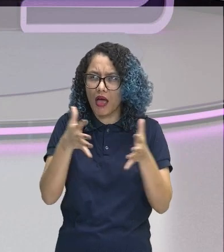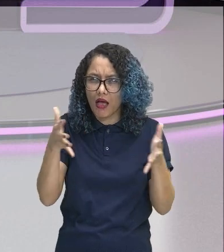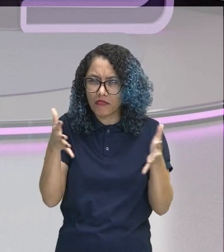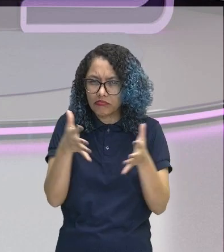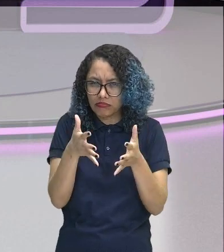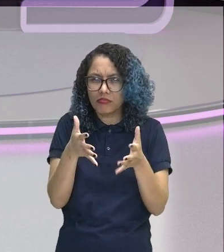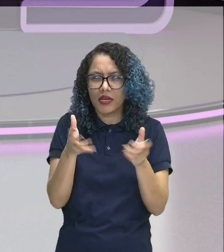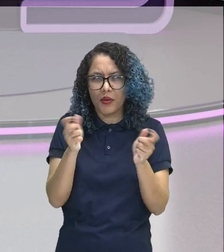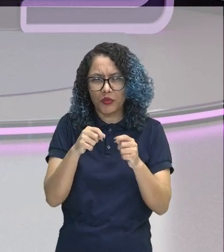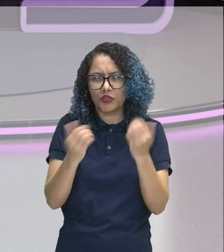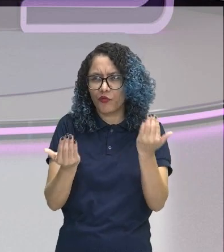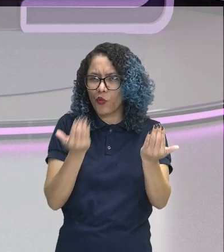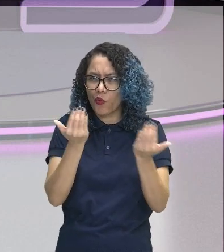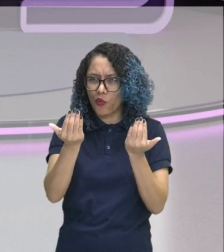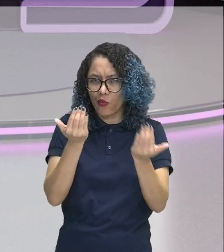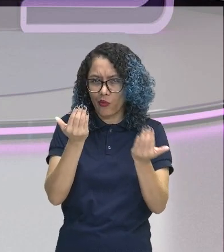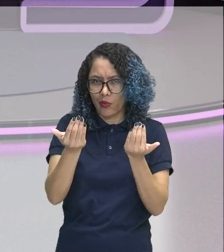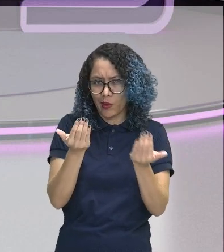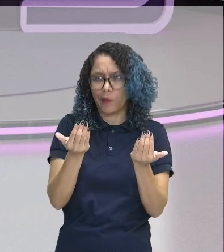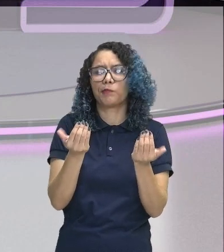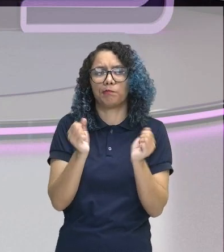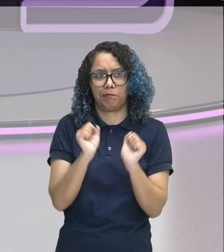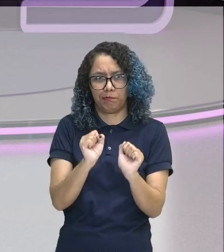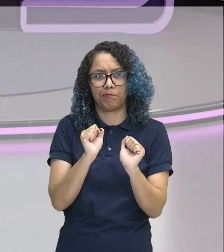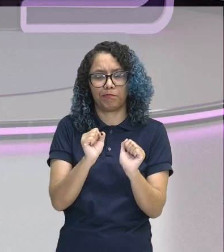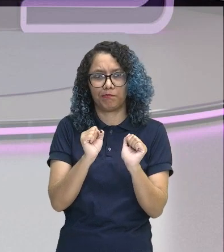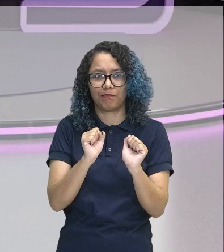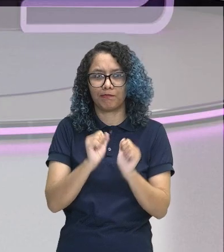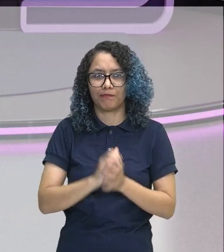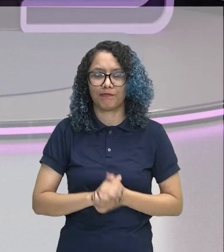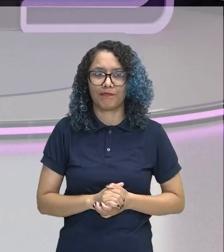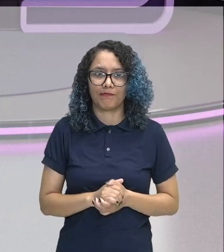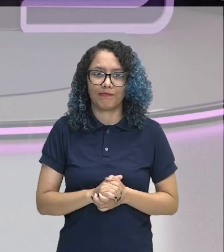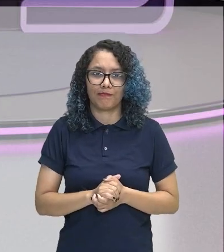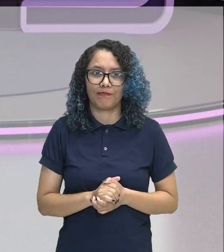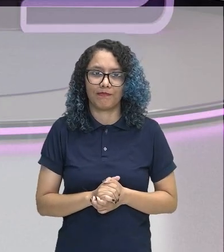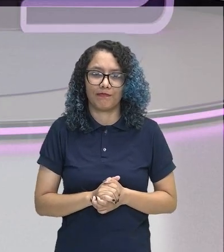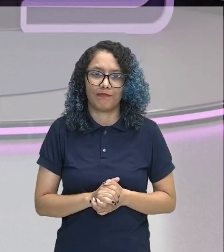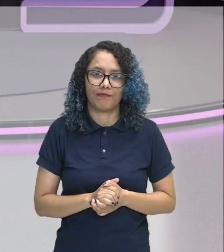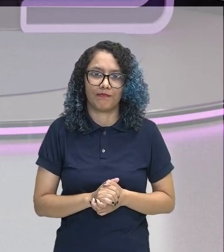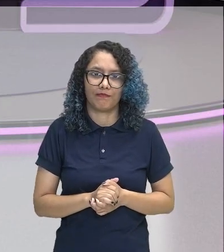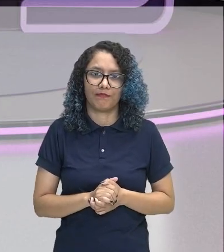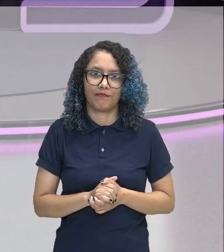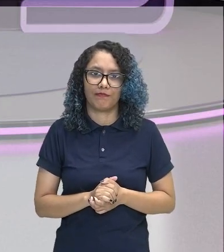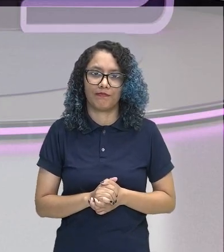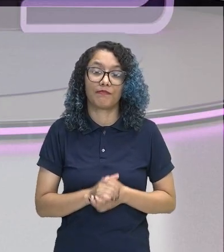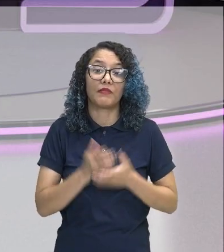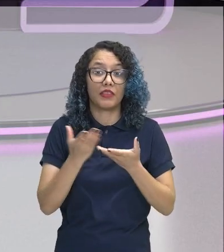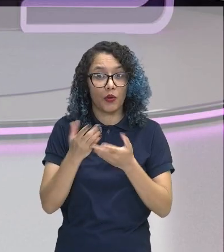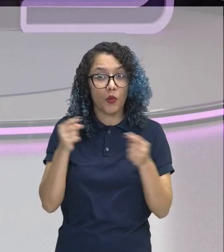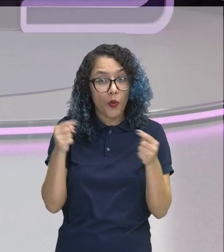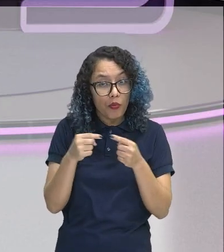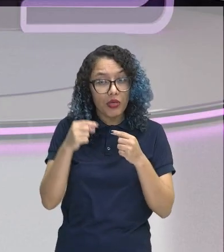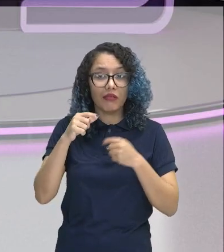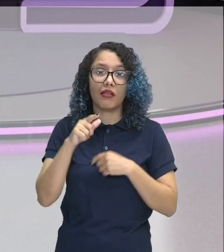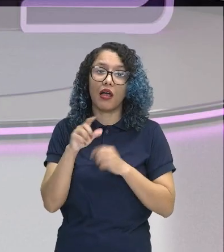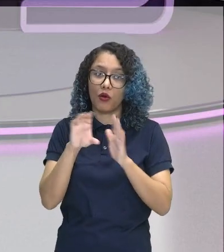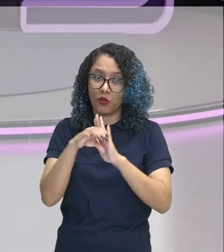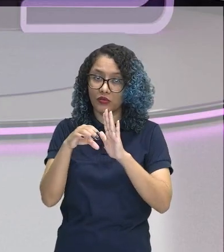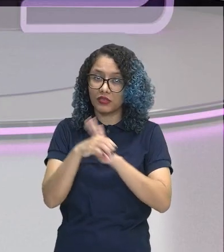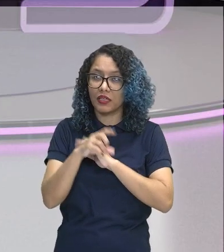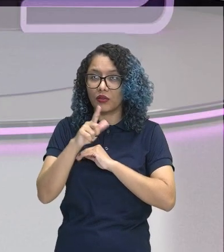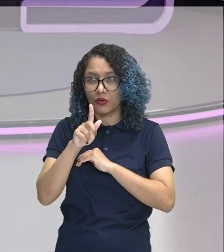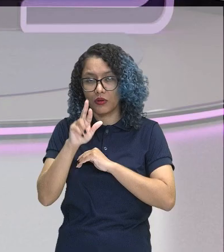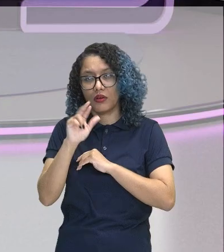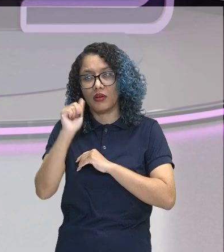pode ser comparado. Se dá para comparar, né, então a gente vai dizer aí que nós estamos diante de uma grandeza. Então, a massa,